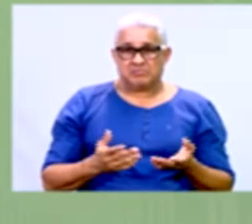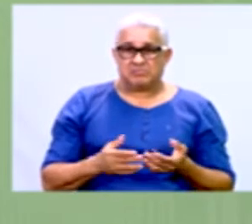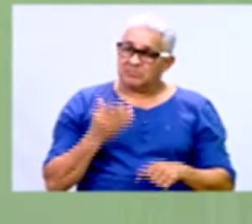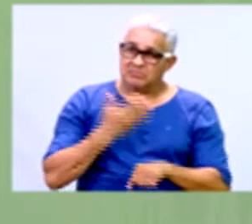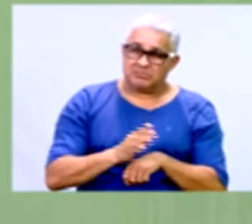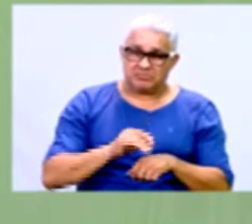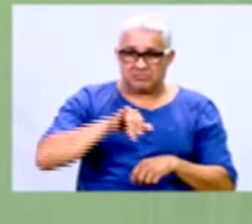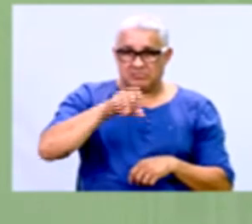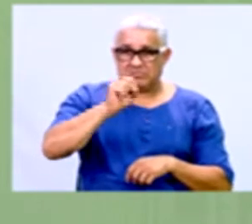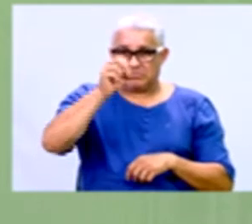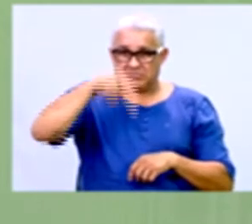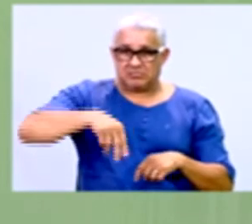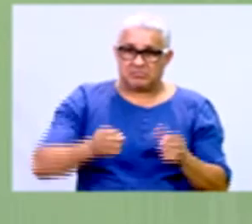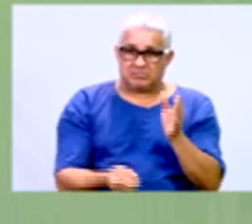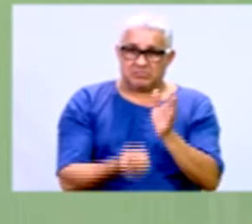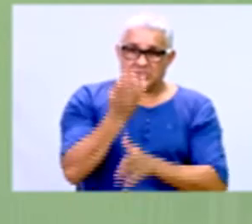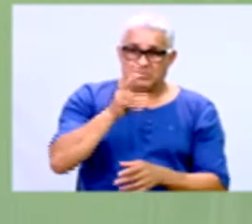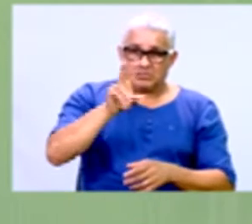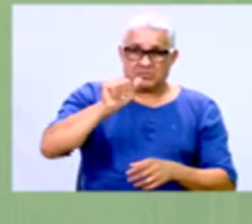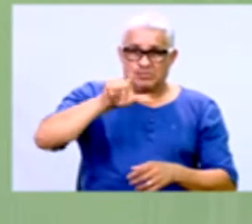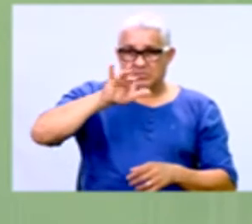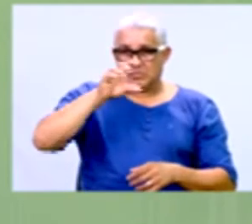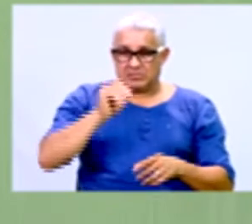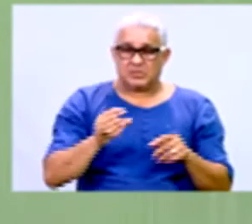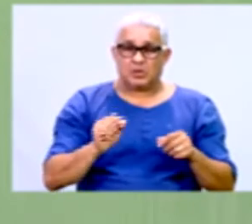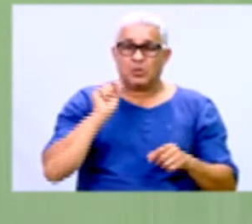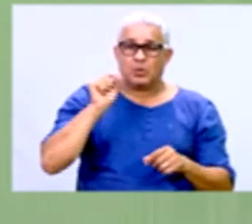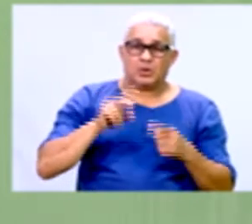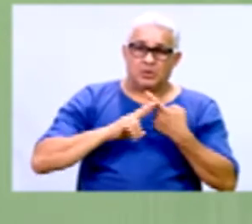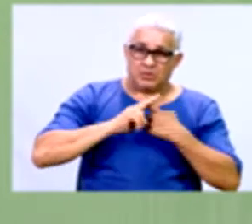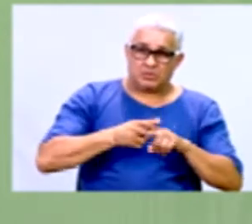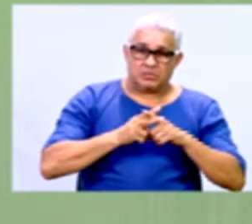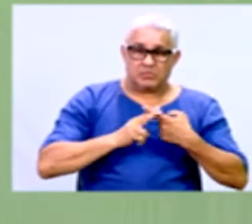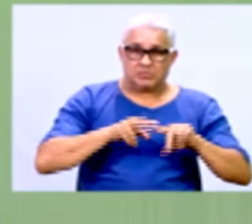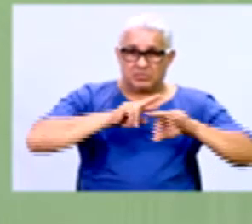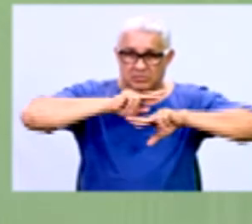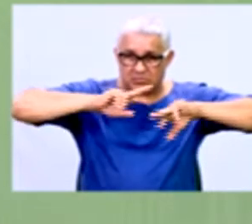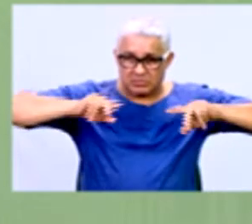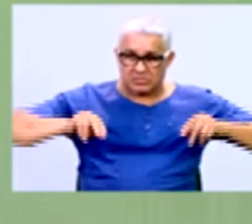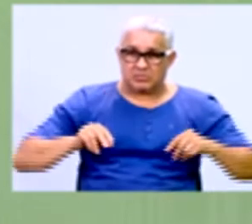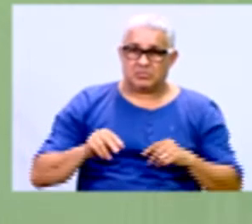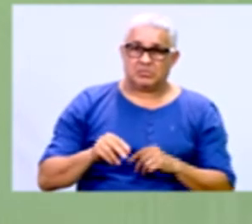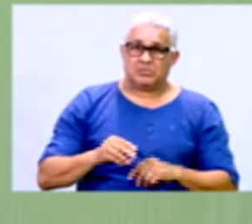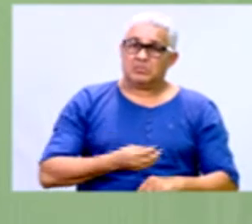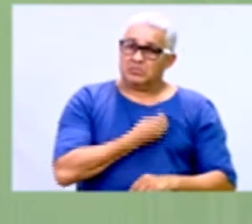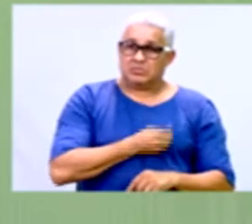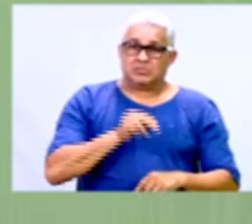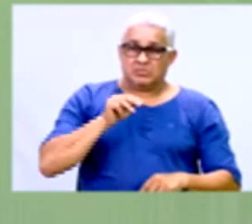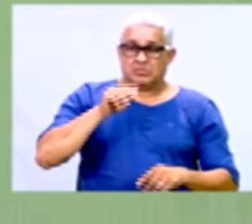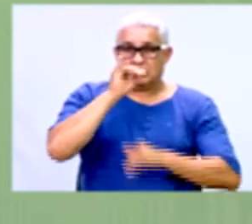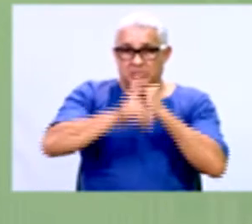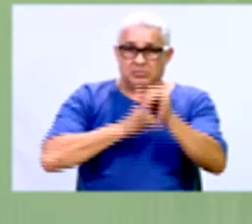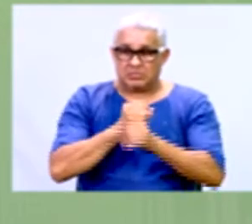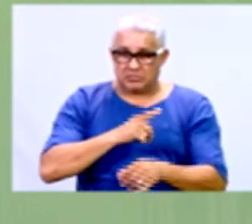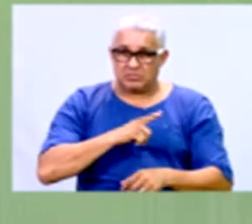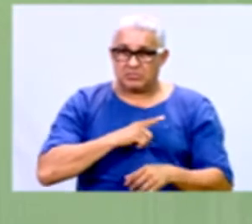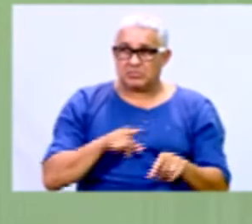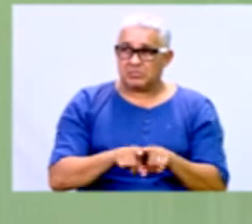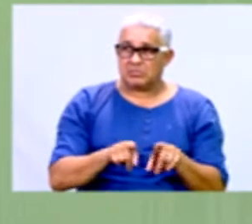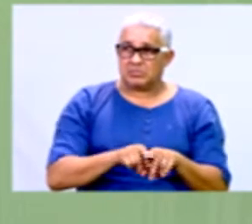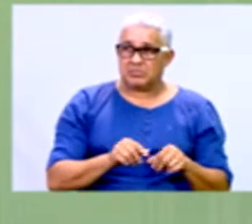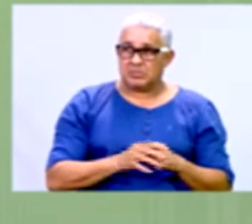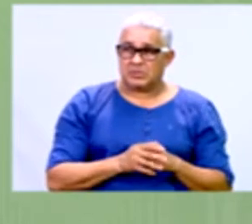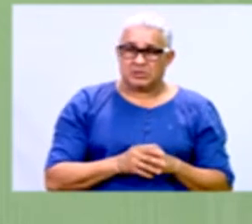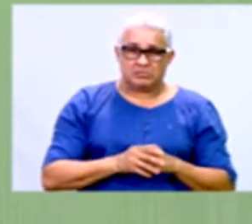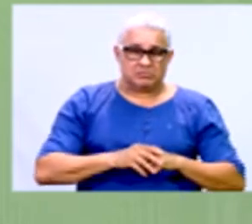JSON criado é válido é utilizar ferramentas já existentes na web para isso, né? A gente tem a web aí, um mundo de